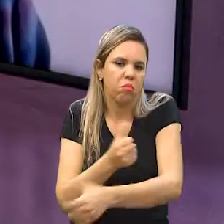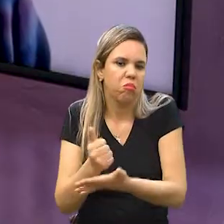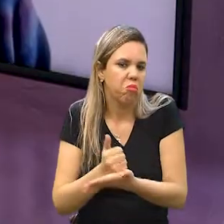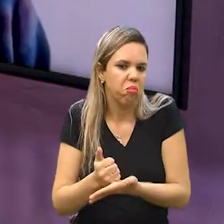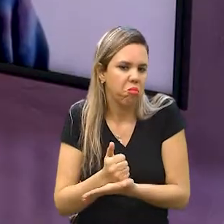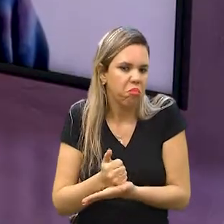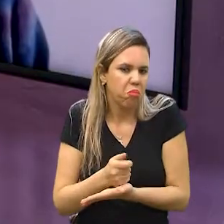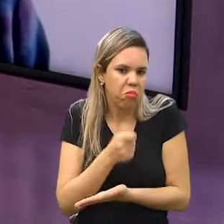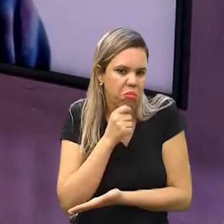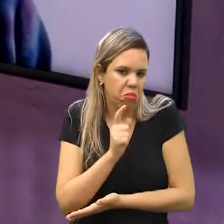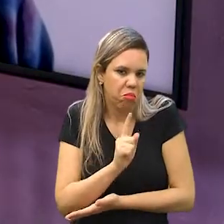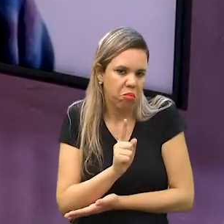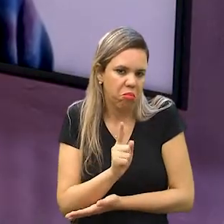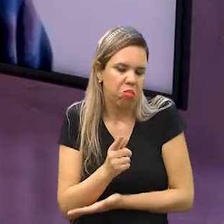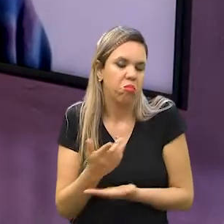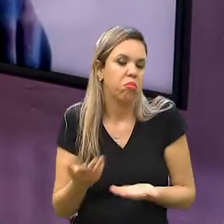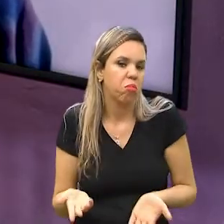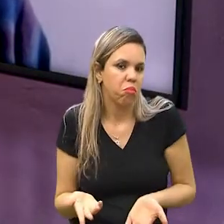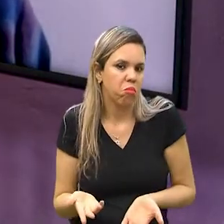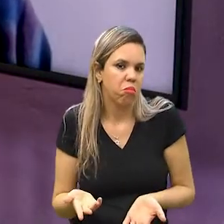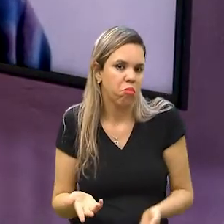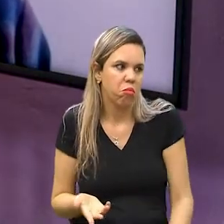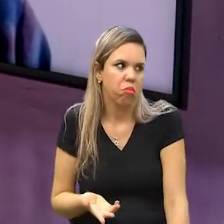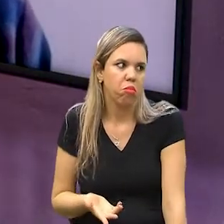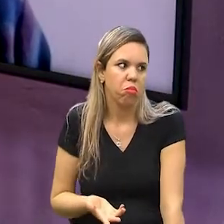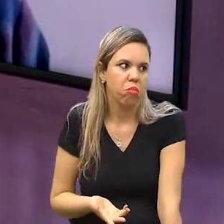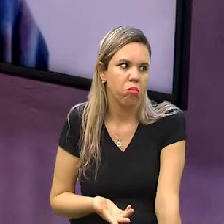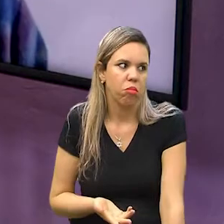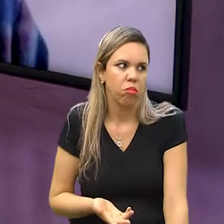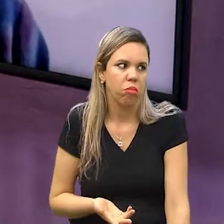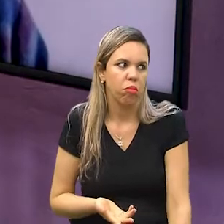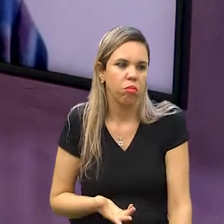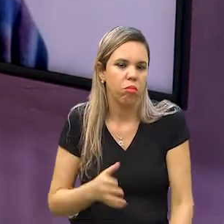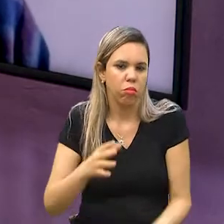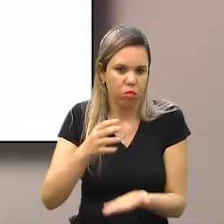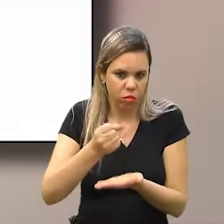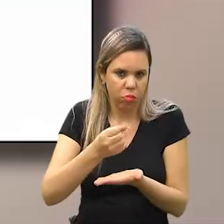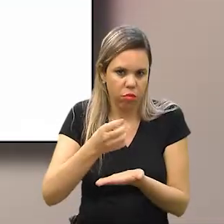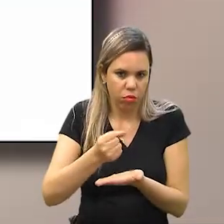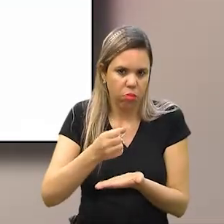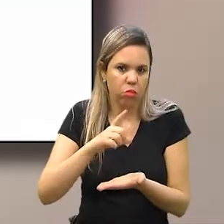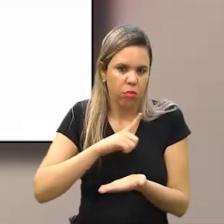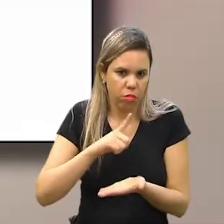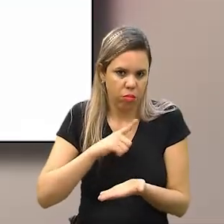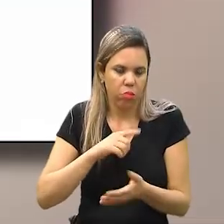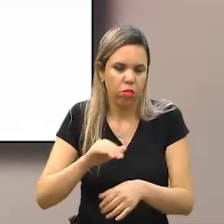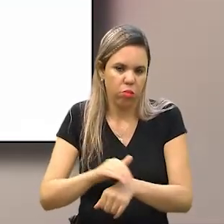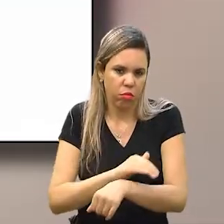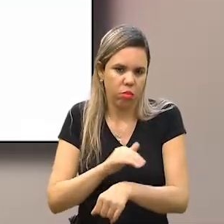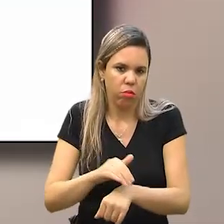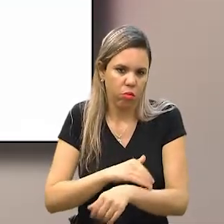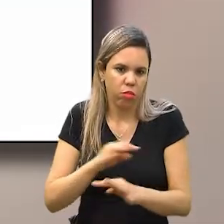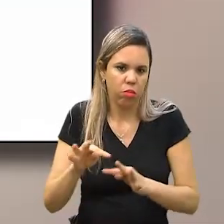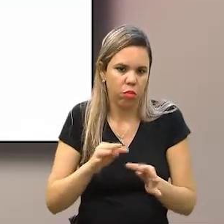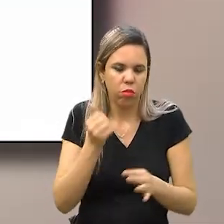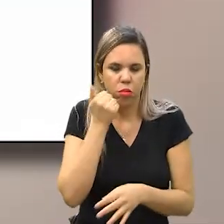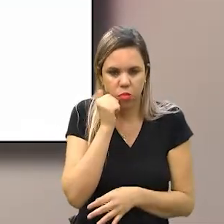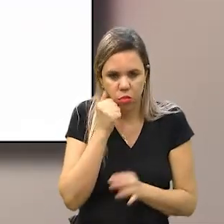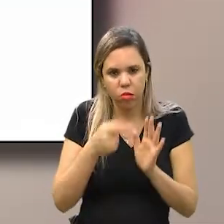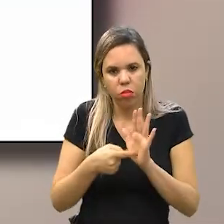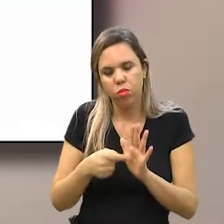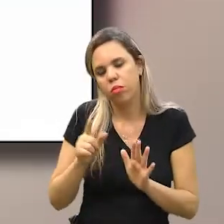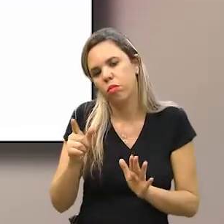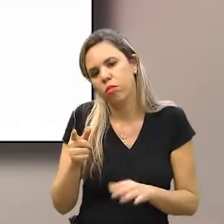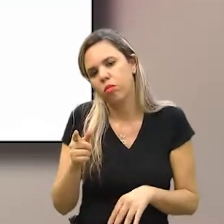essas coisas, ou não é indicado? Existe o mesmo antiviral em creme, mas geralmente os trabalhos